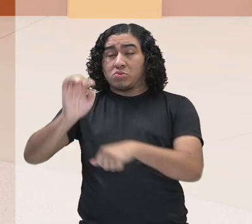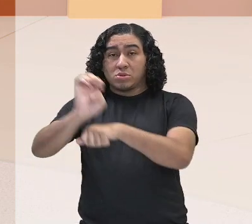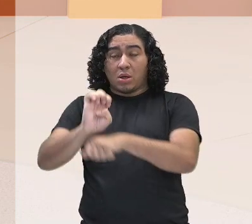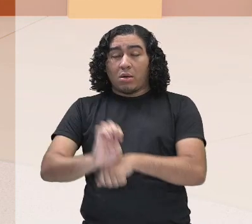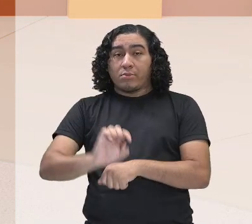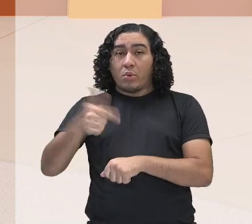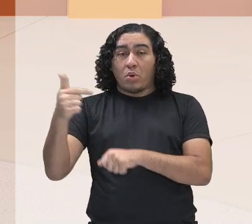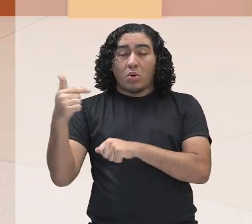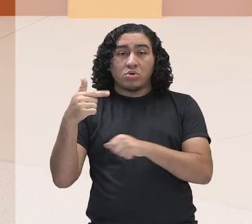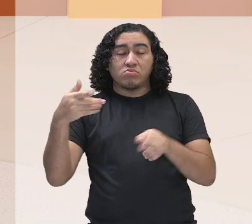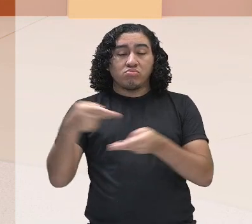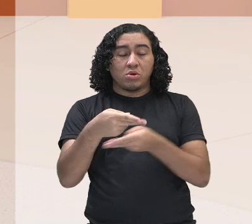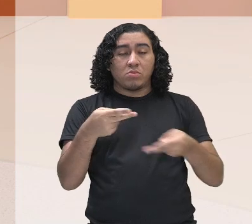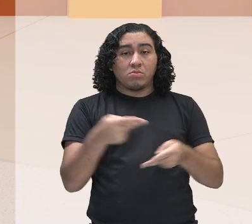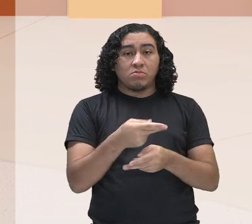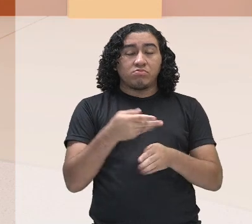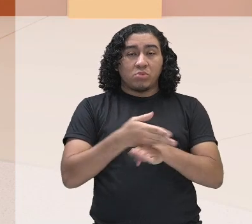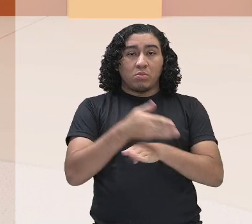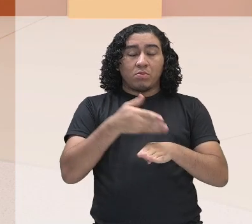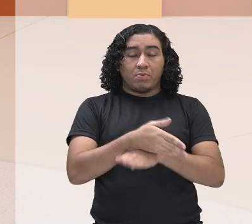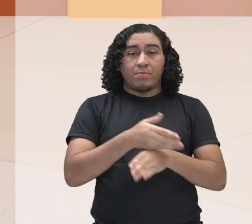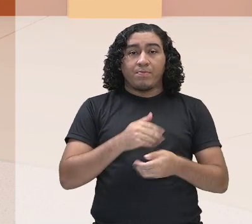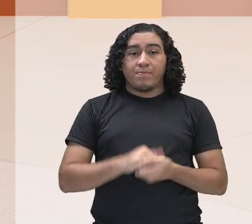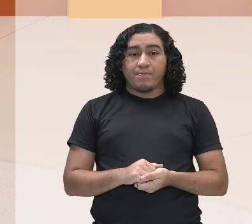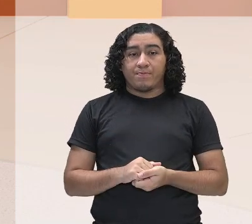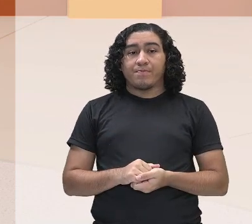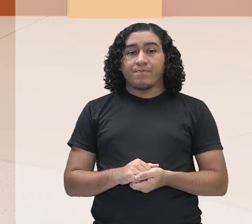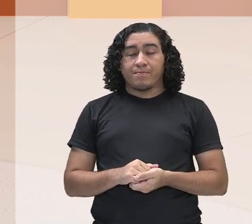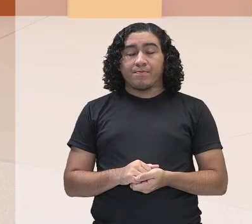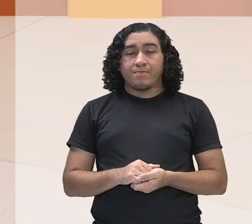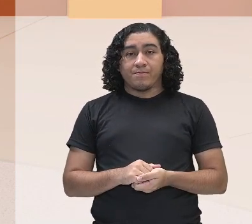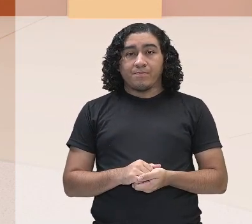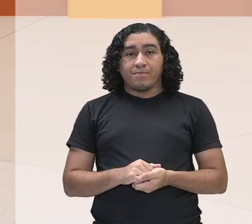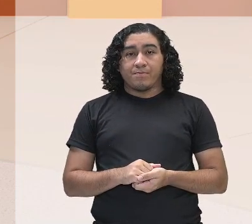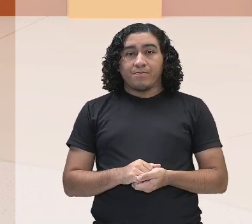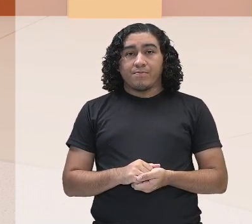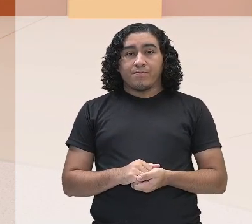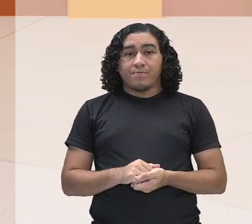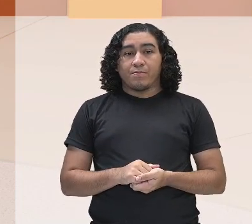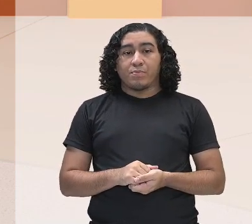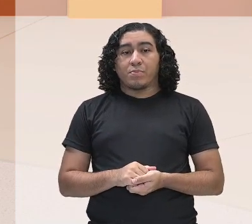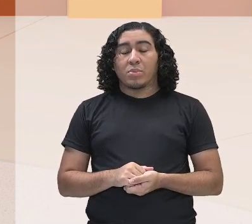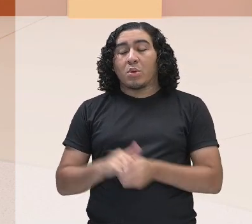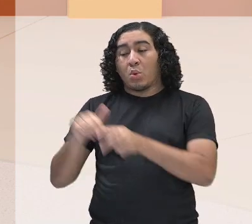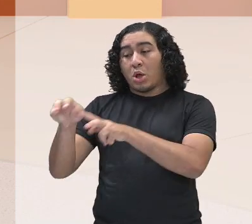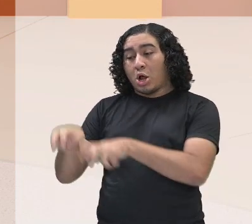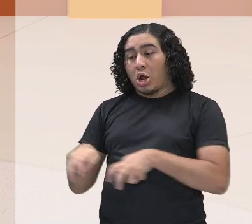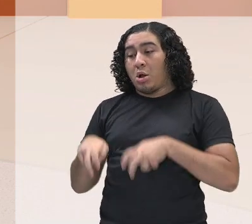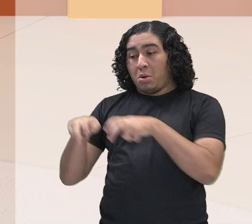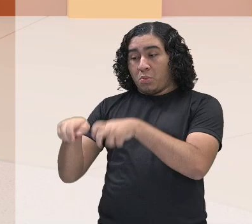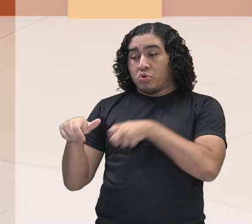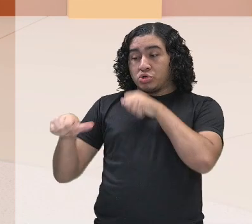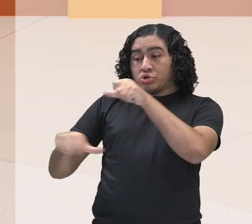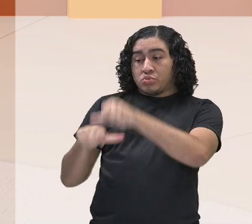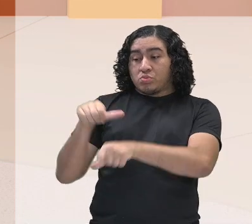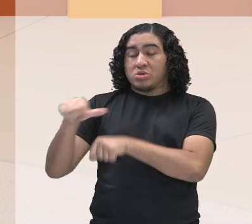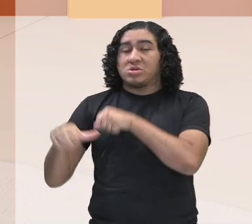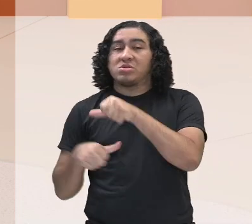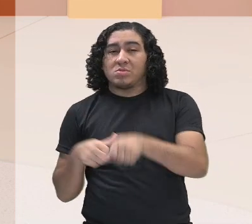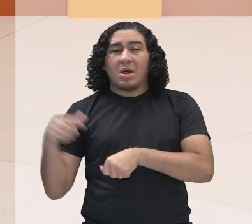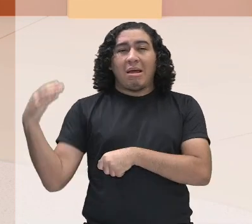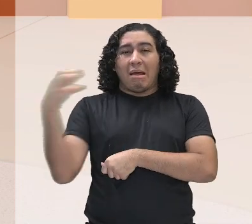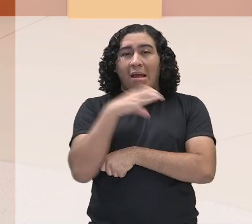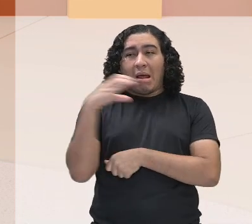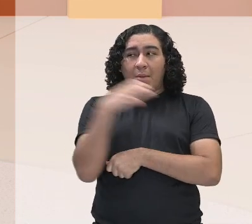outras cidades. A modernização do campo acontecendo aí mais recentemente de forma rápida e desordenada,